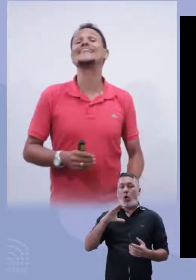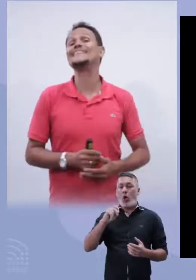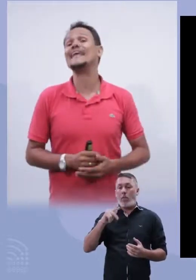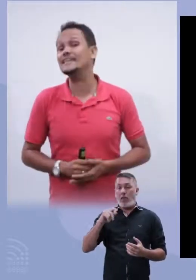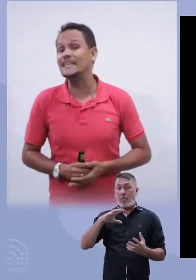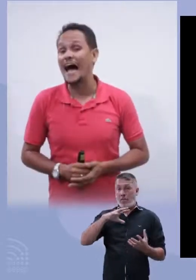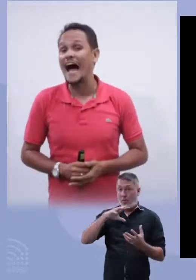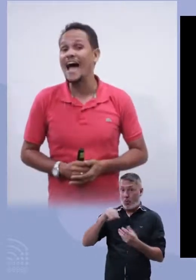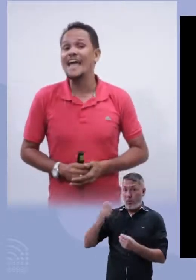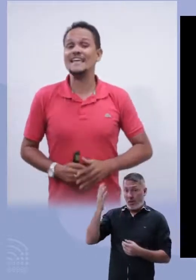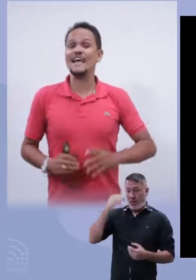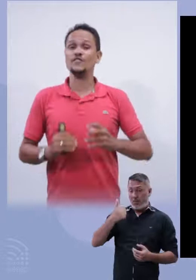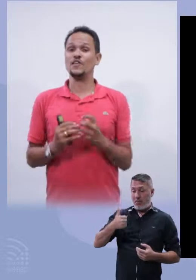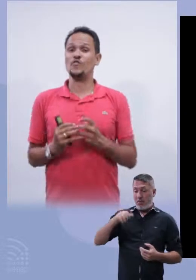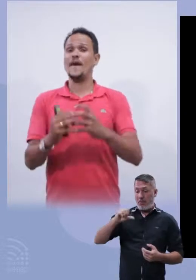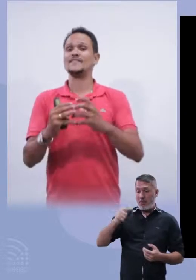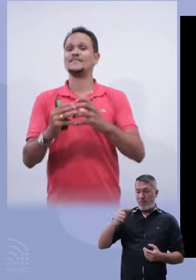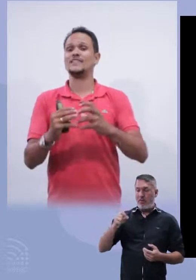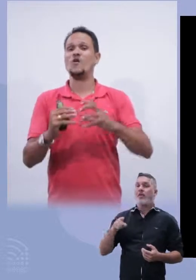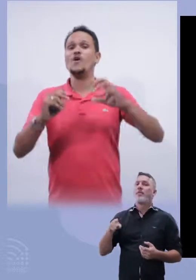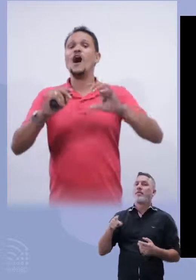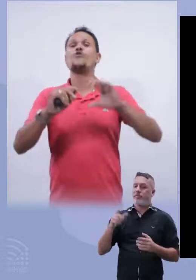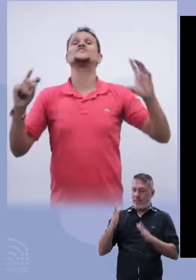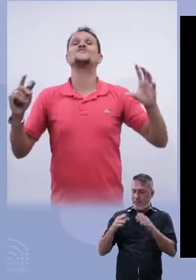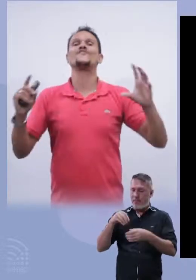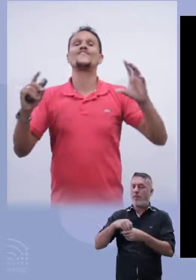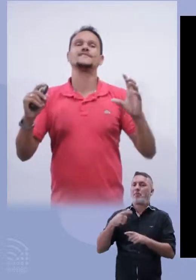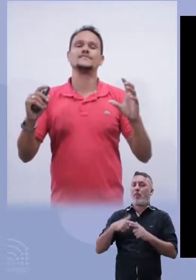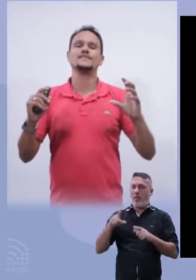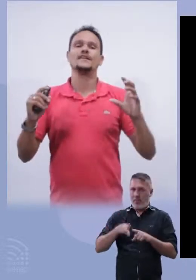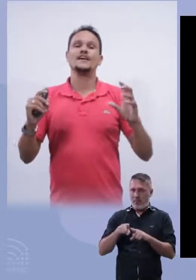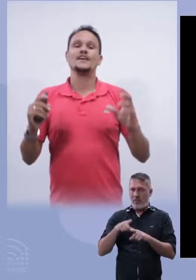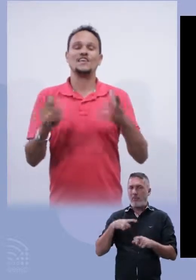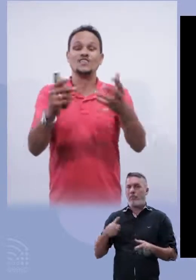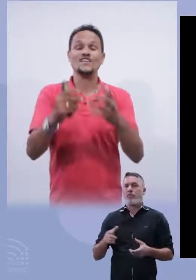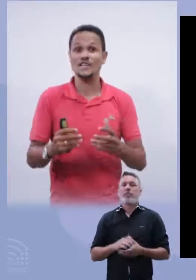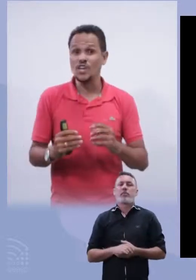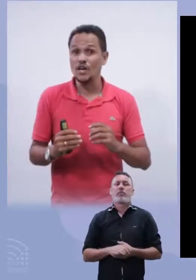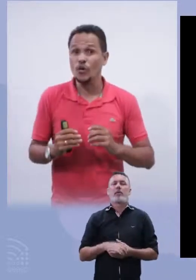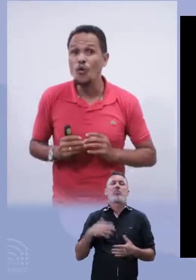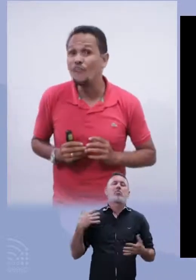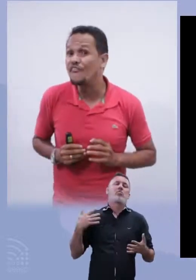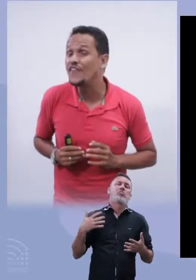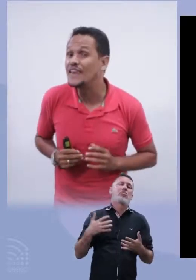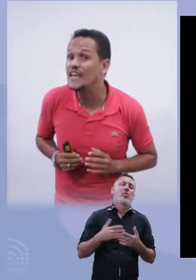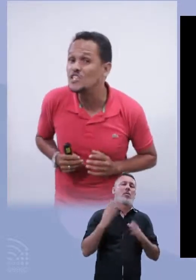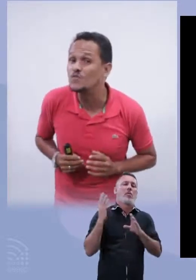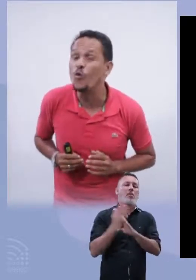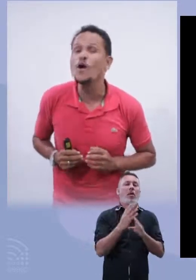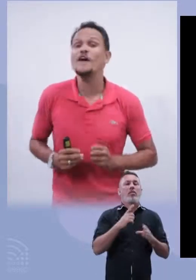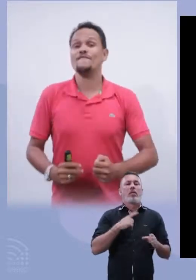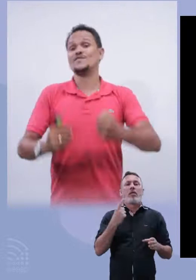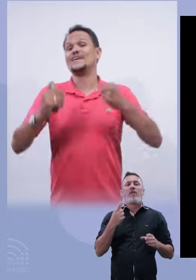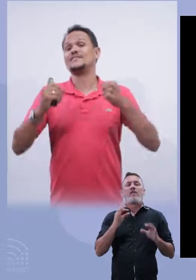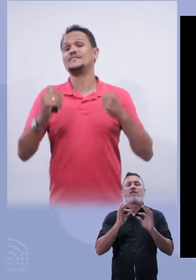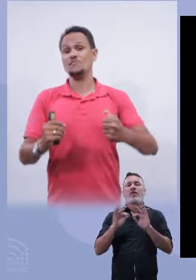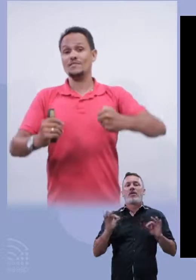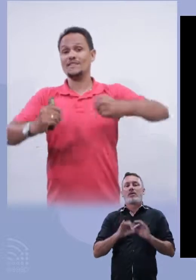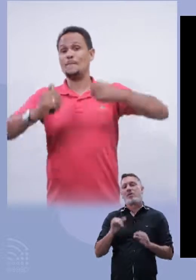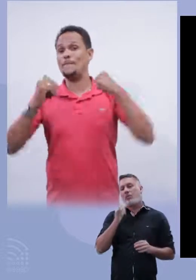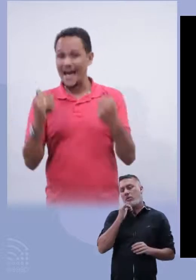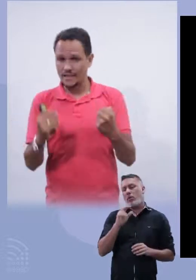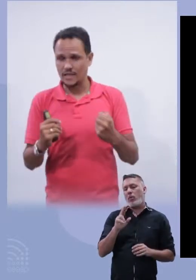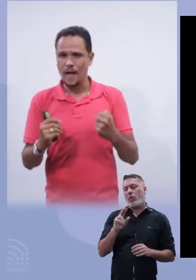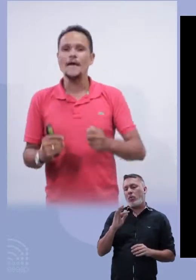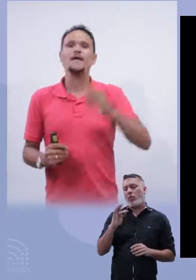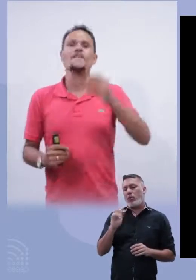Mundo de 70. E aí você começa, então, algumas frases que a gente vai chamar de ufanismo. Valorização